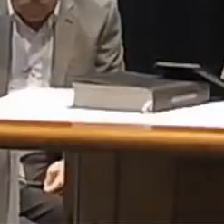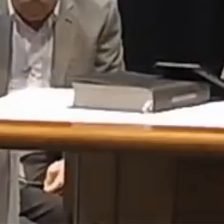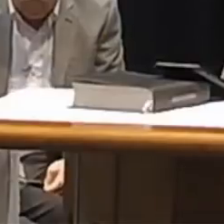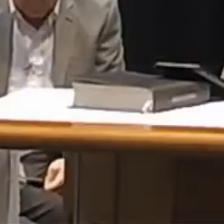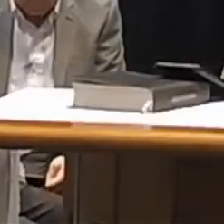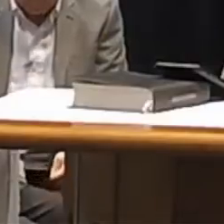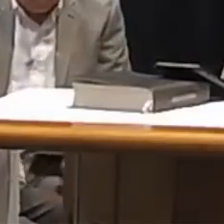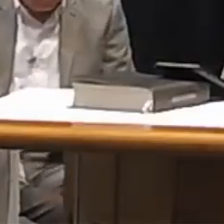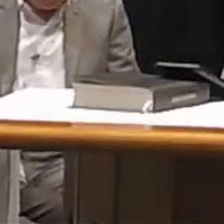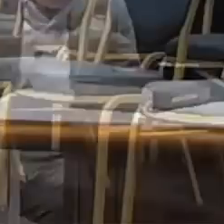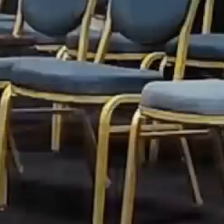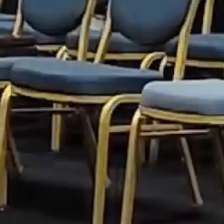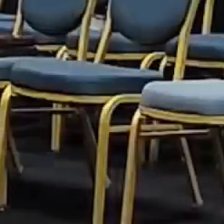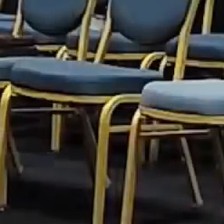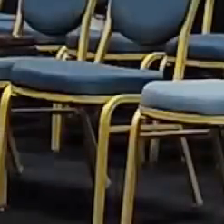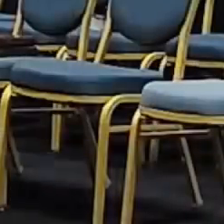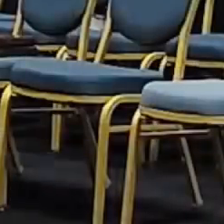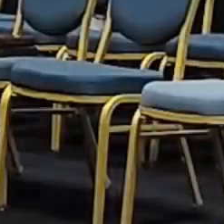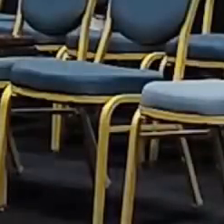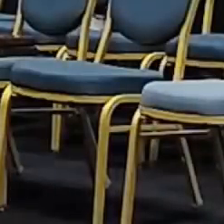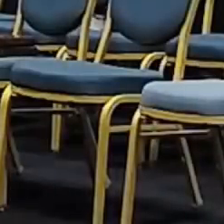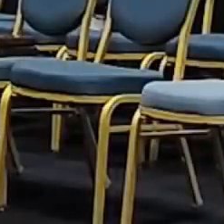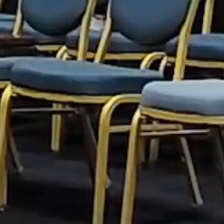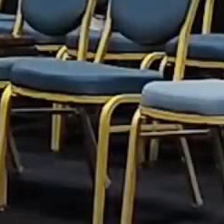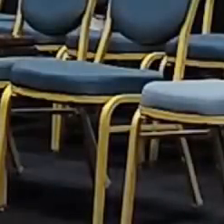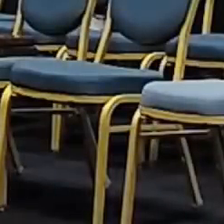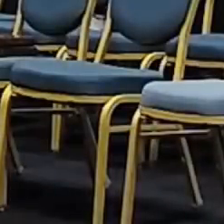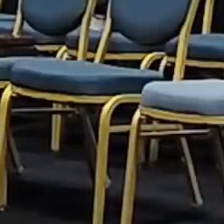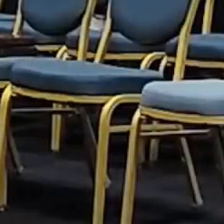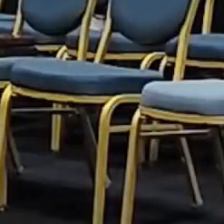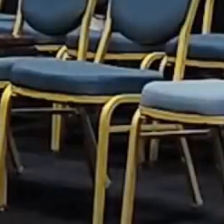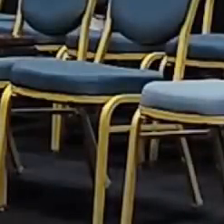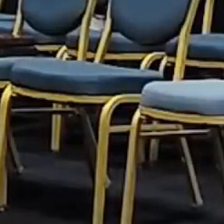and in Jesus' name. Amen. Pausa. Glória a Deus. Mais um louvor.